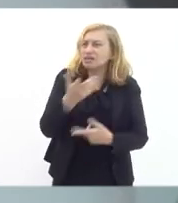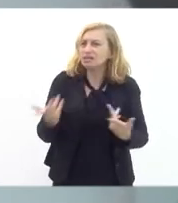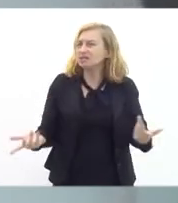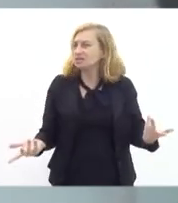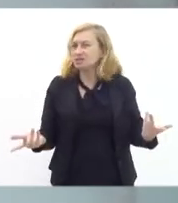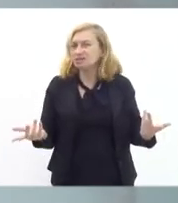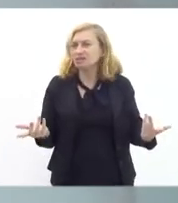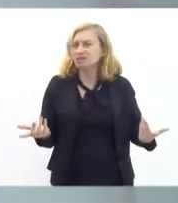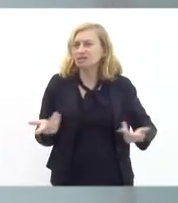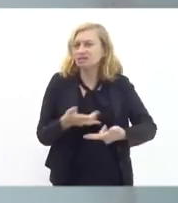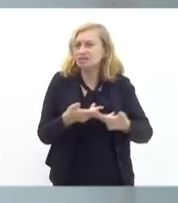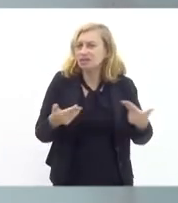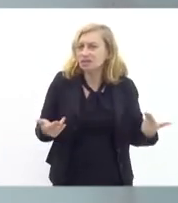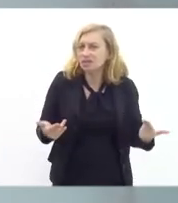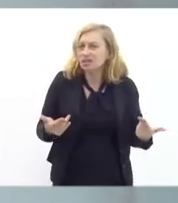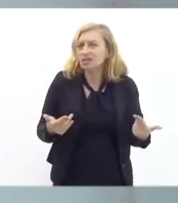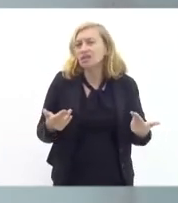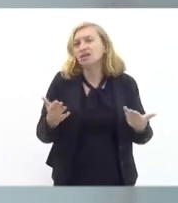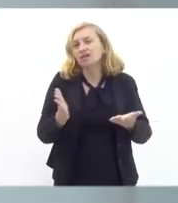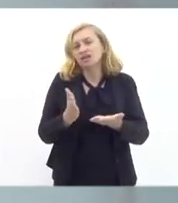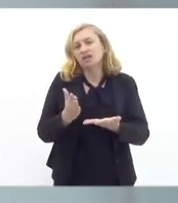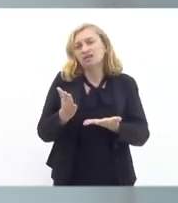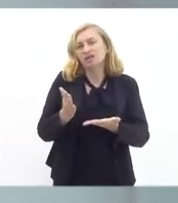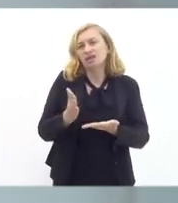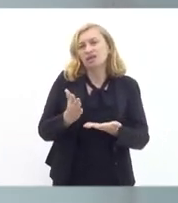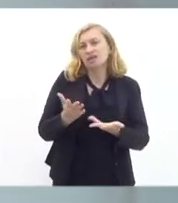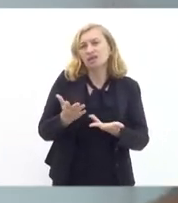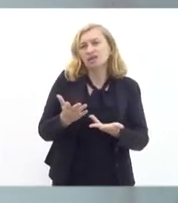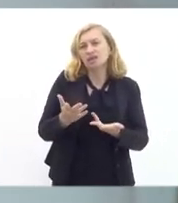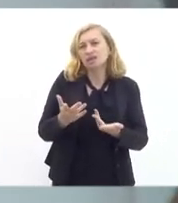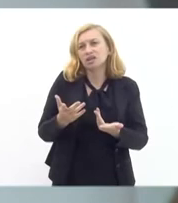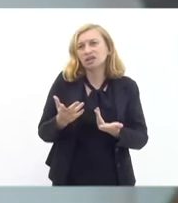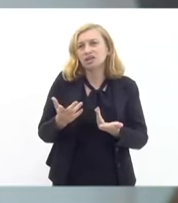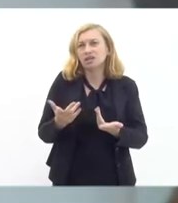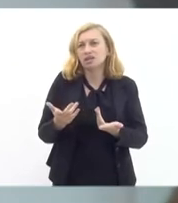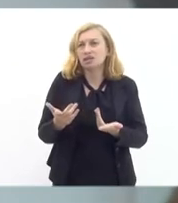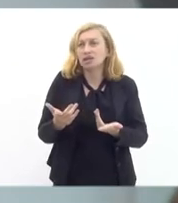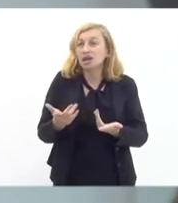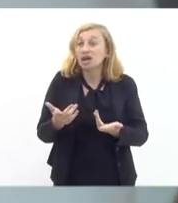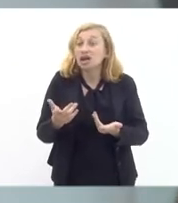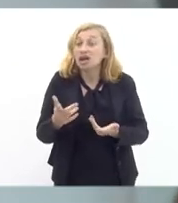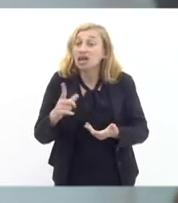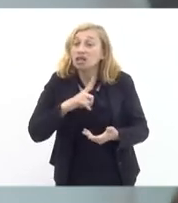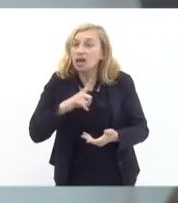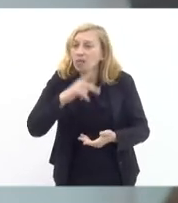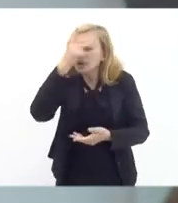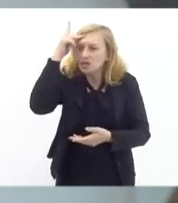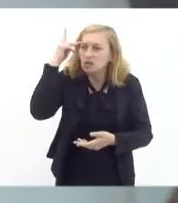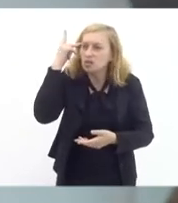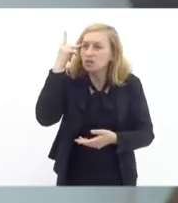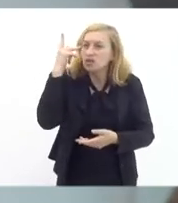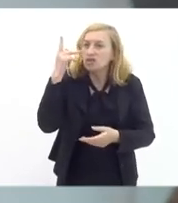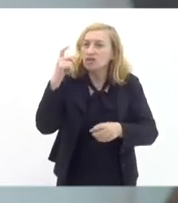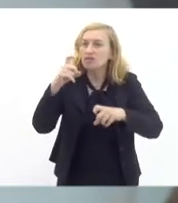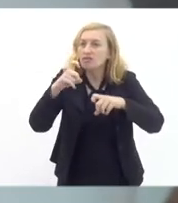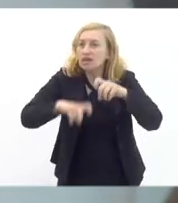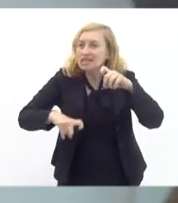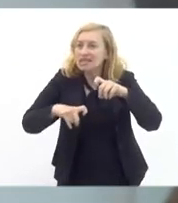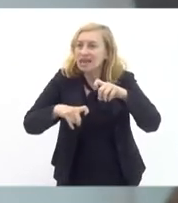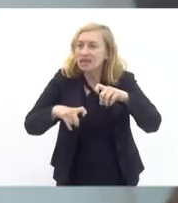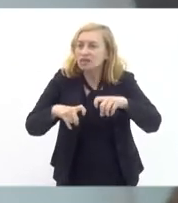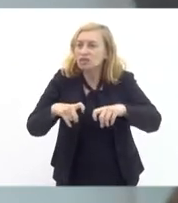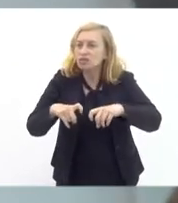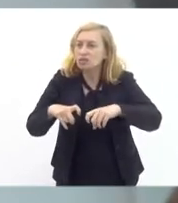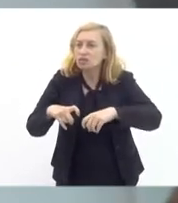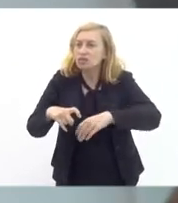vítimas, estou citando alguns casos, tá? Vítimas de relações sexuais. Uma vez uma moça foi lá pedindo,